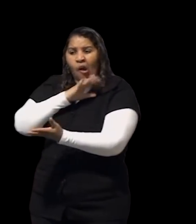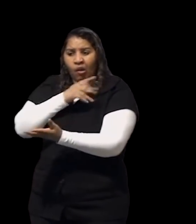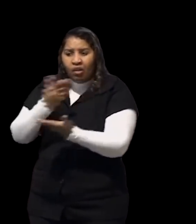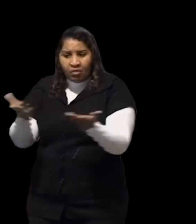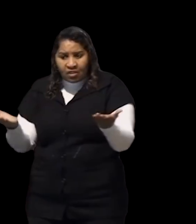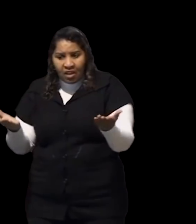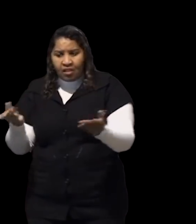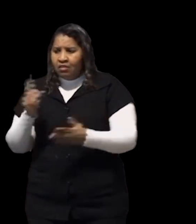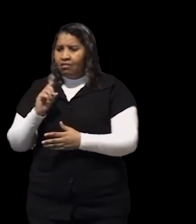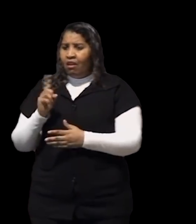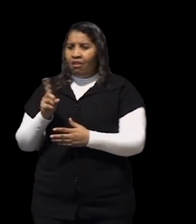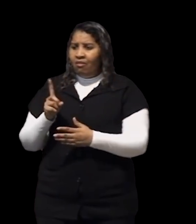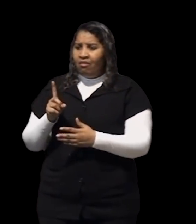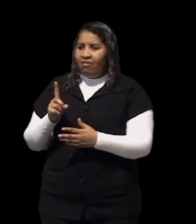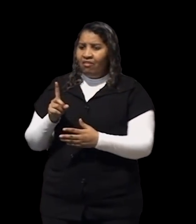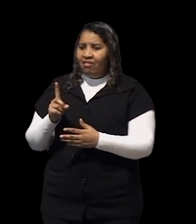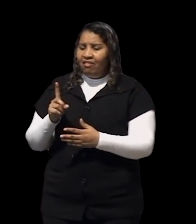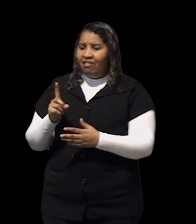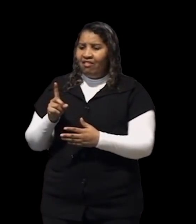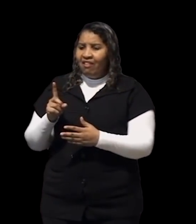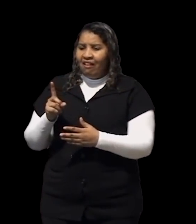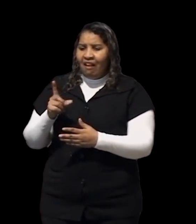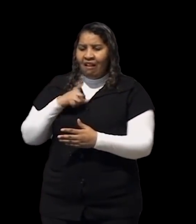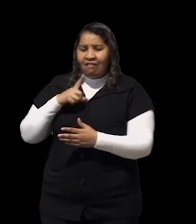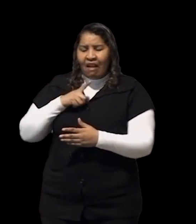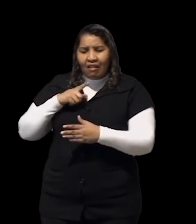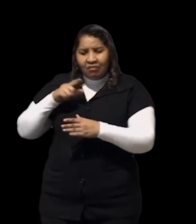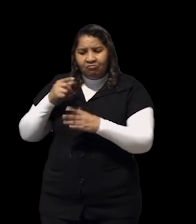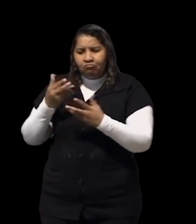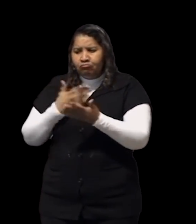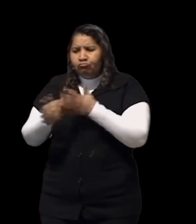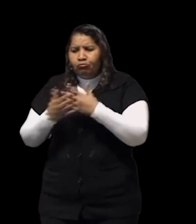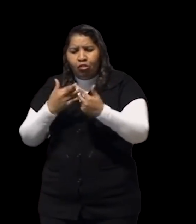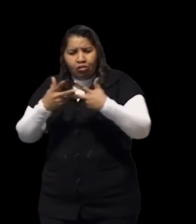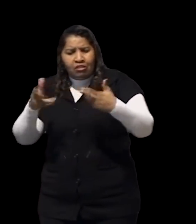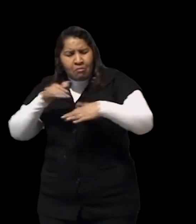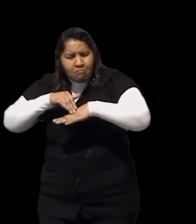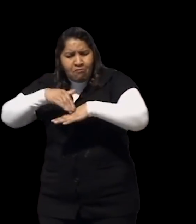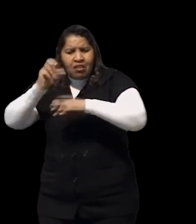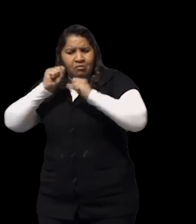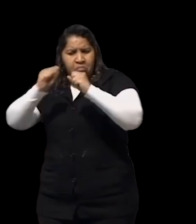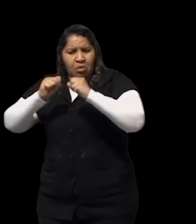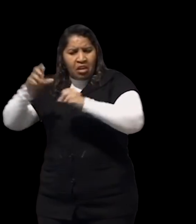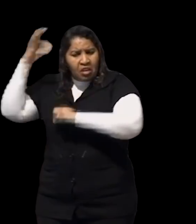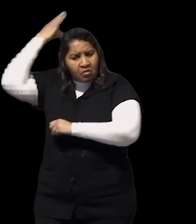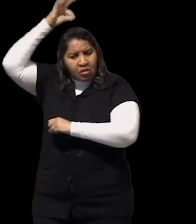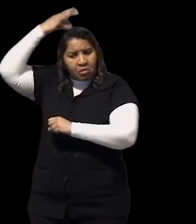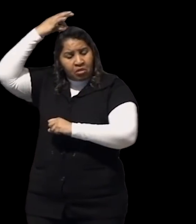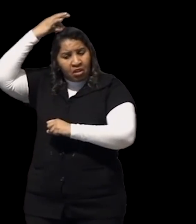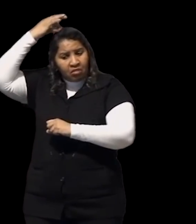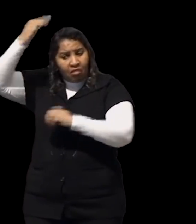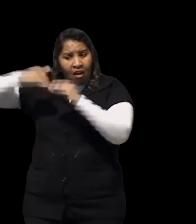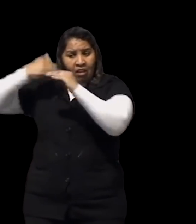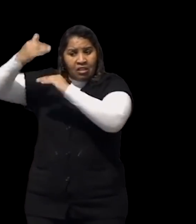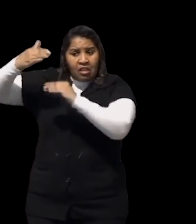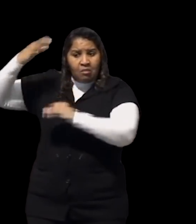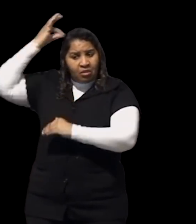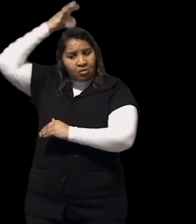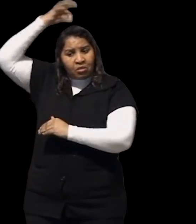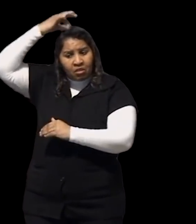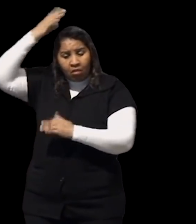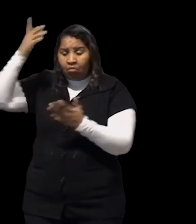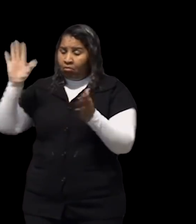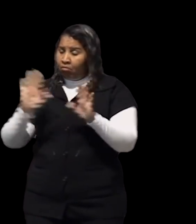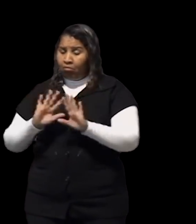do que o Espírito Santo para você receber nessa vida e nesse mundo Jesus ele e Lilica a